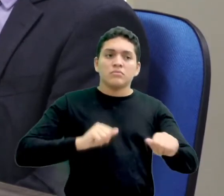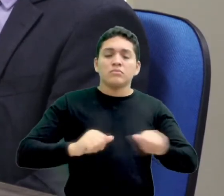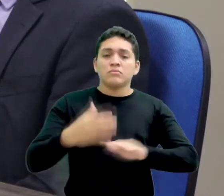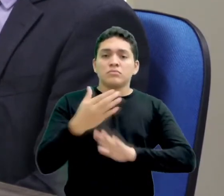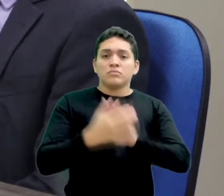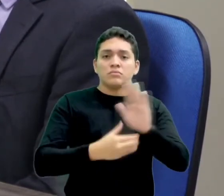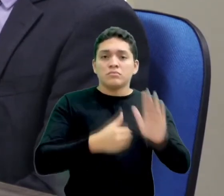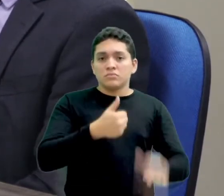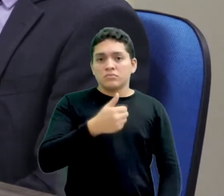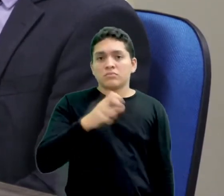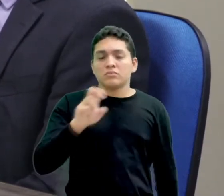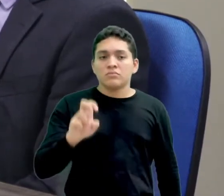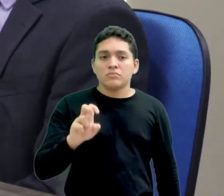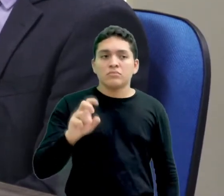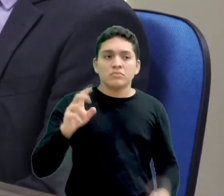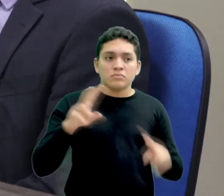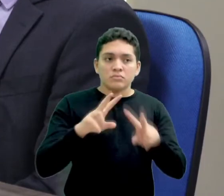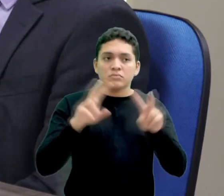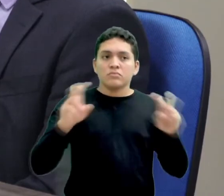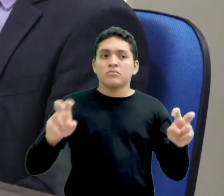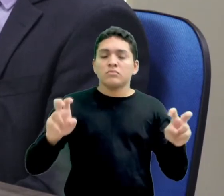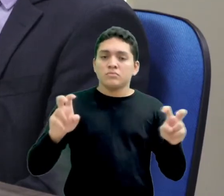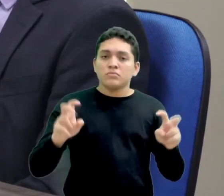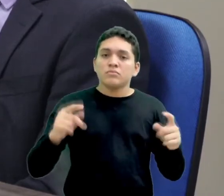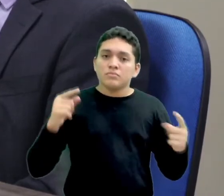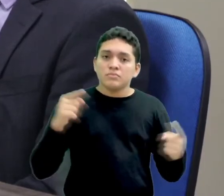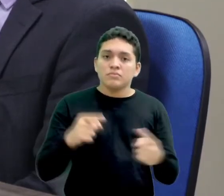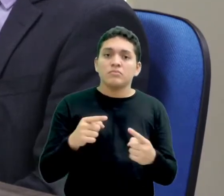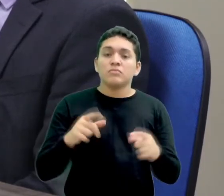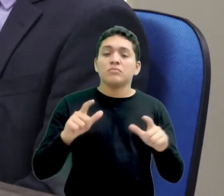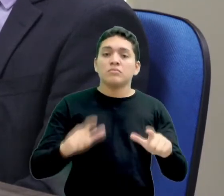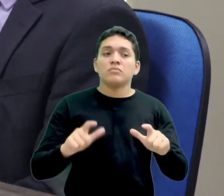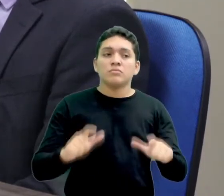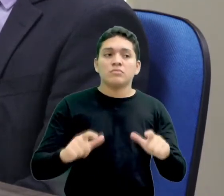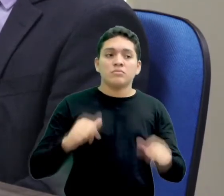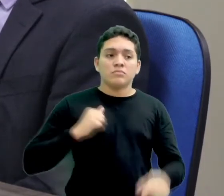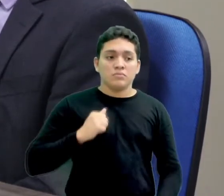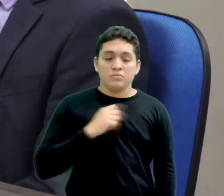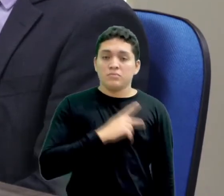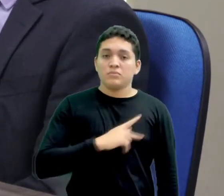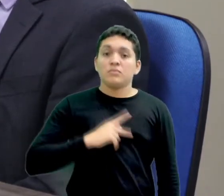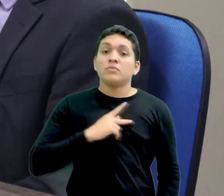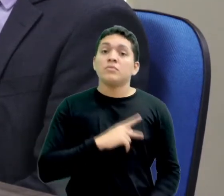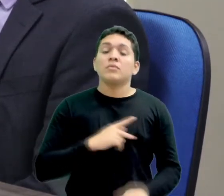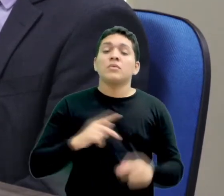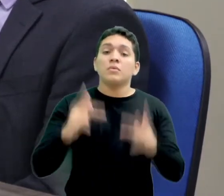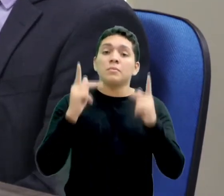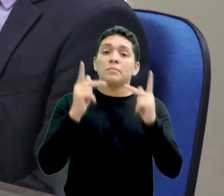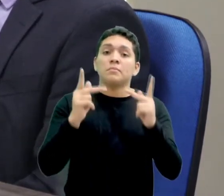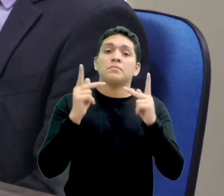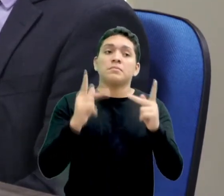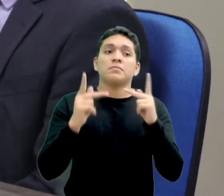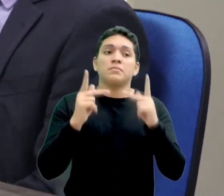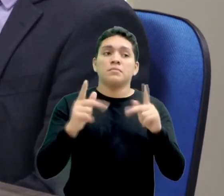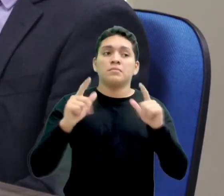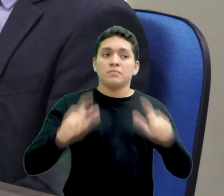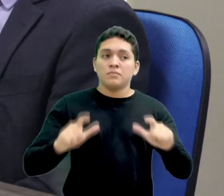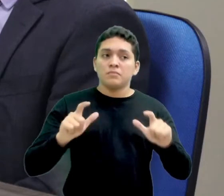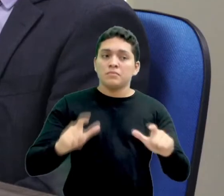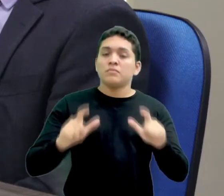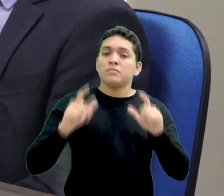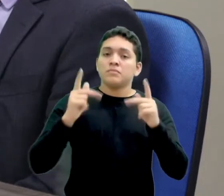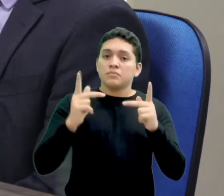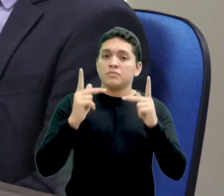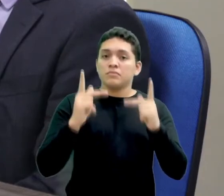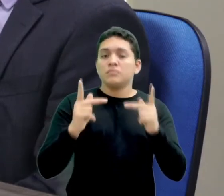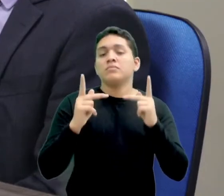vai falar a respeito dessa situação, aonde o apóstolo Paulo estava pregando, e lá onde ele estava